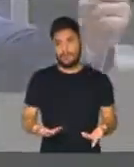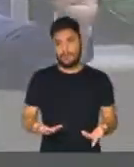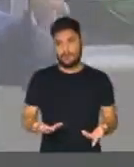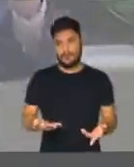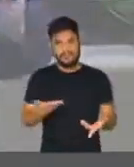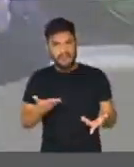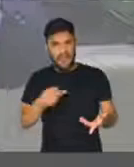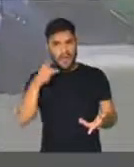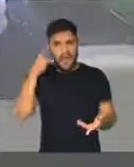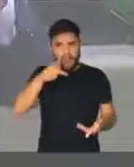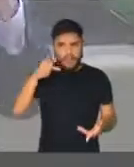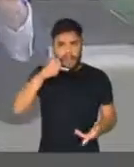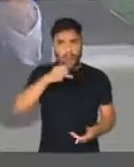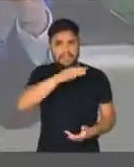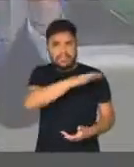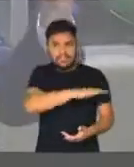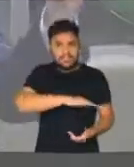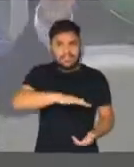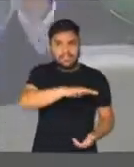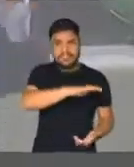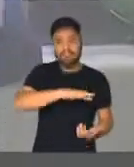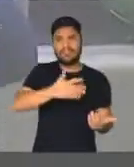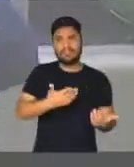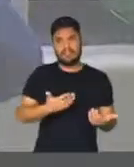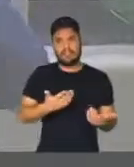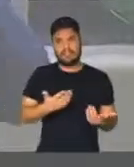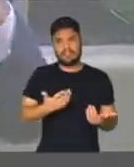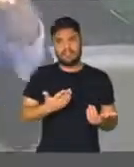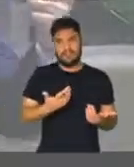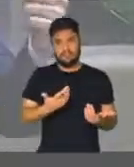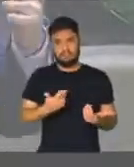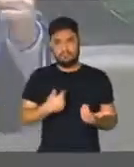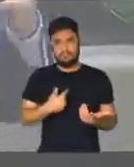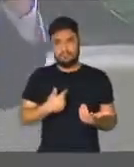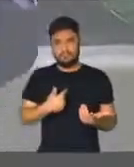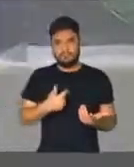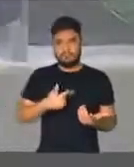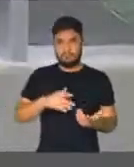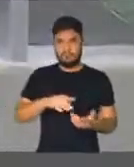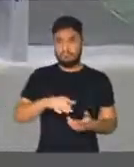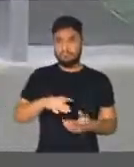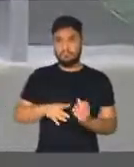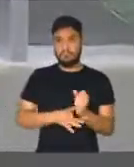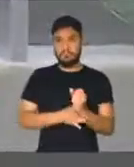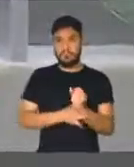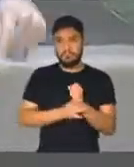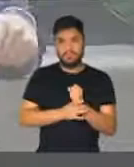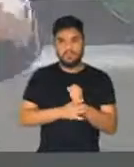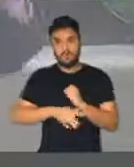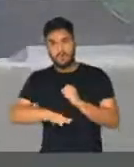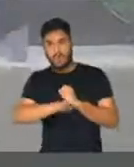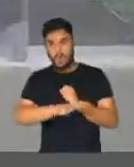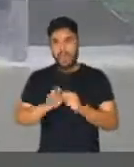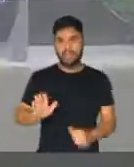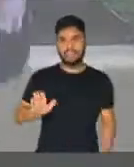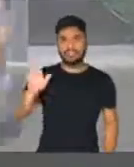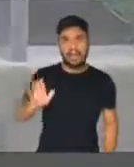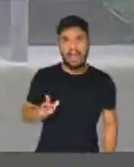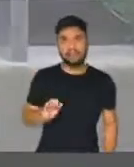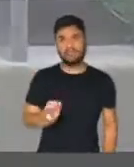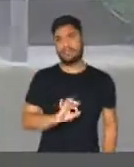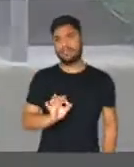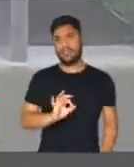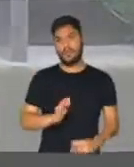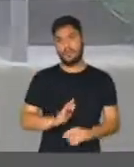sistema político não protegeu aqueles que concorrem de uma ação eleitoral do